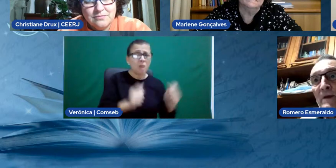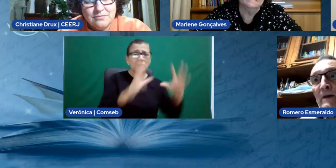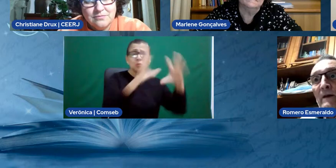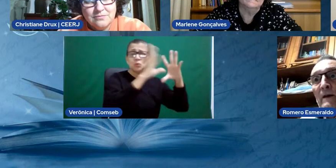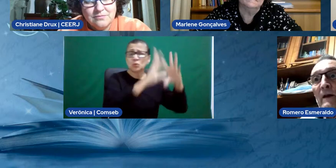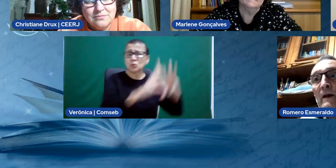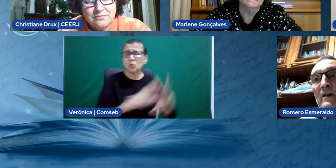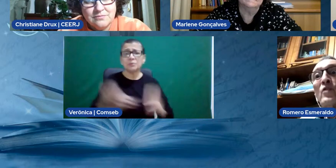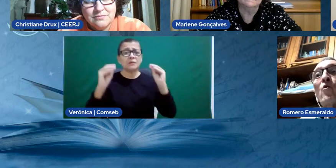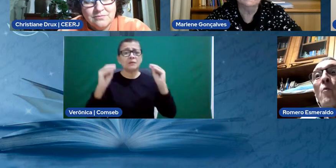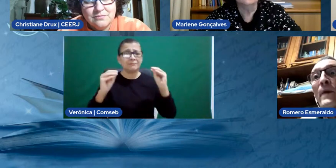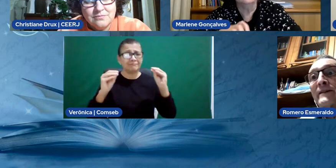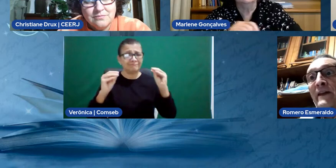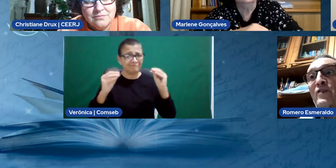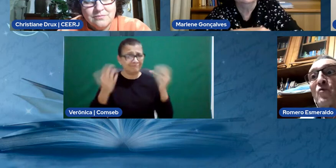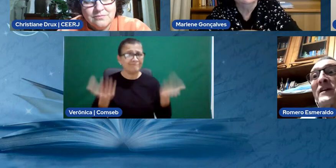pela